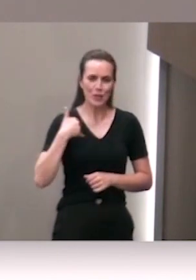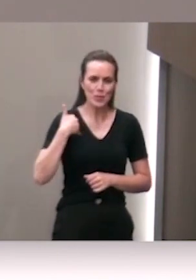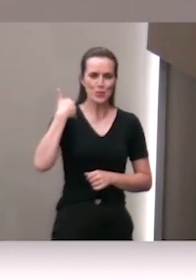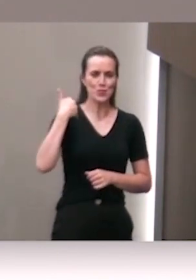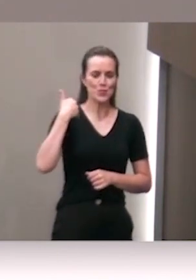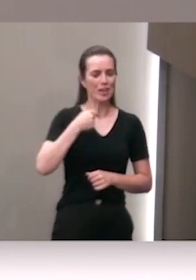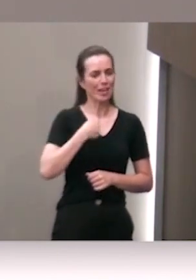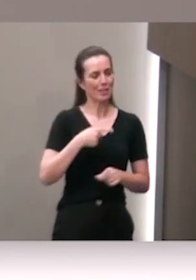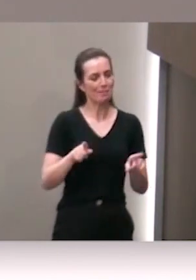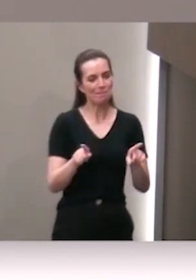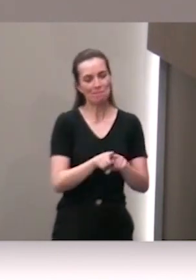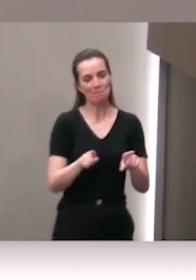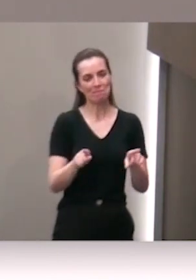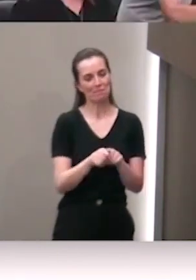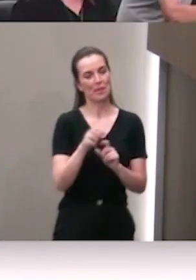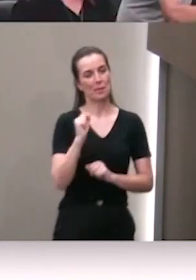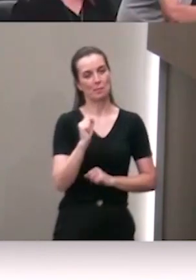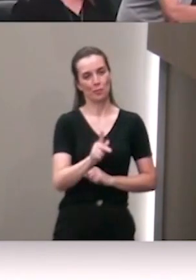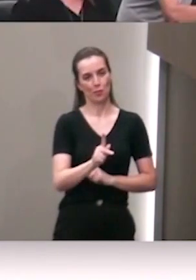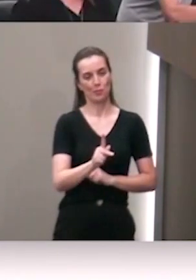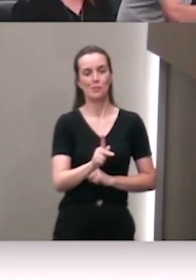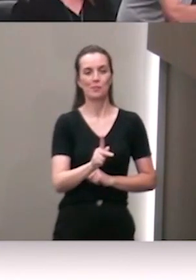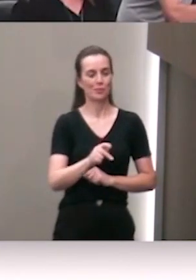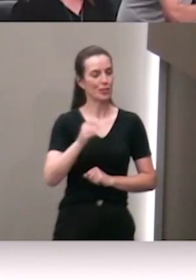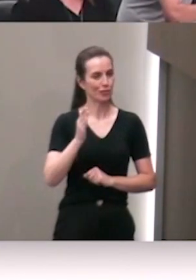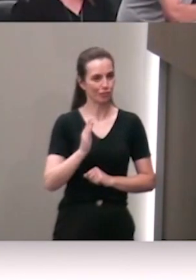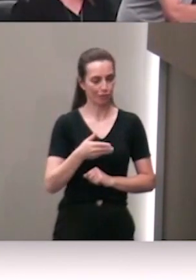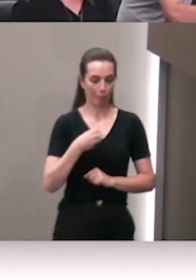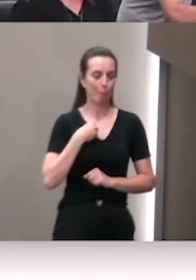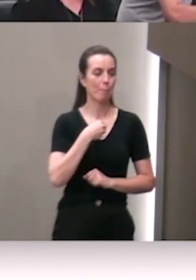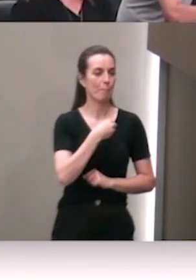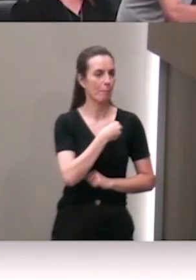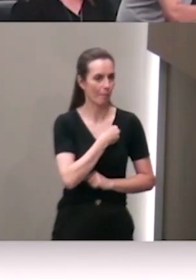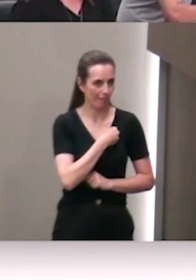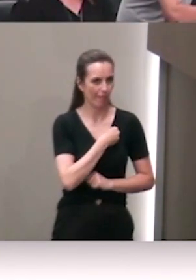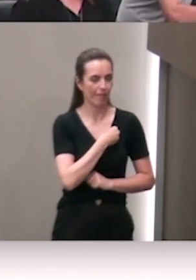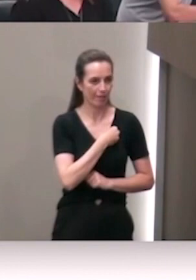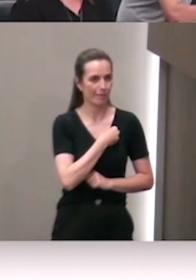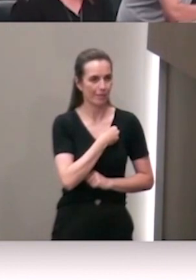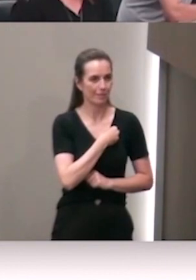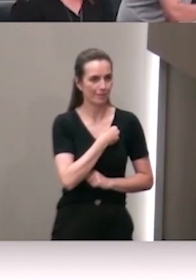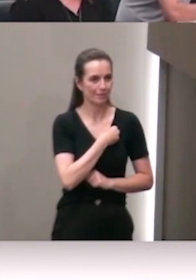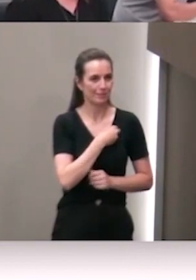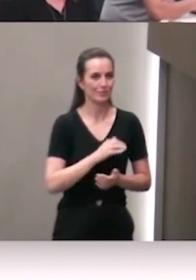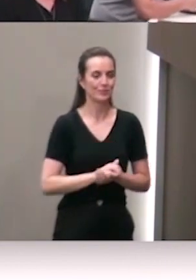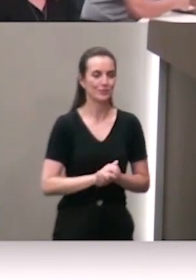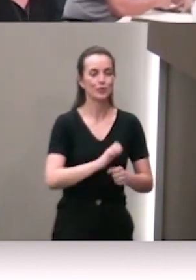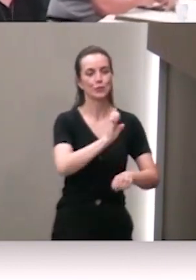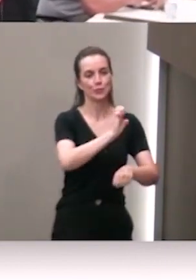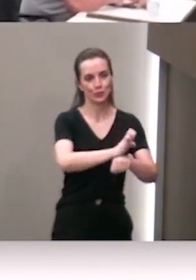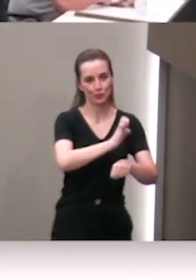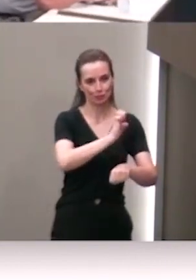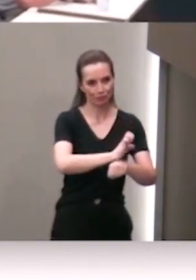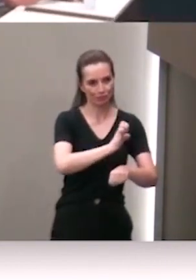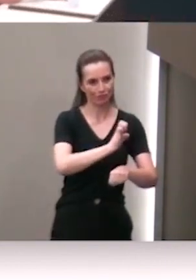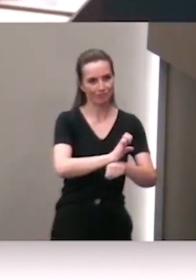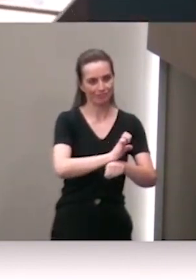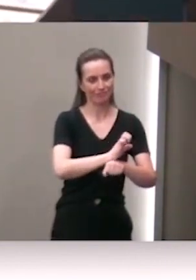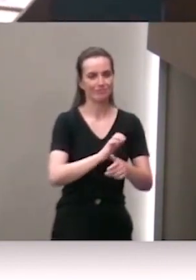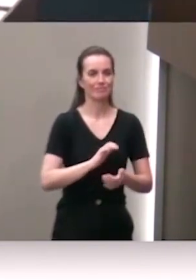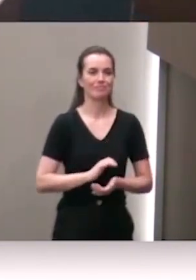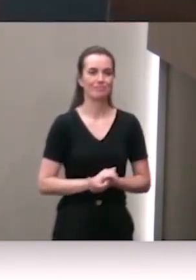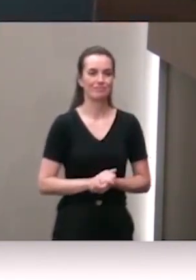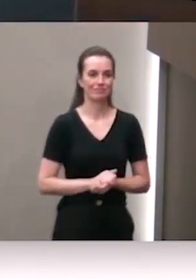aposentado. Fui aposentado como médico auditor do Estado, sediado que